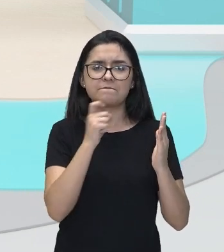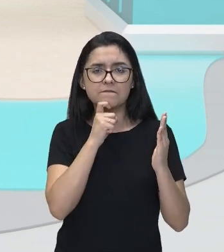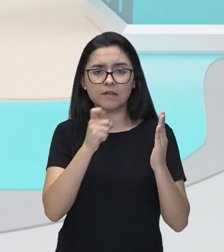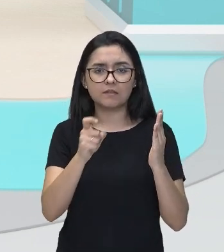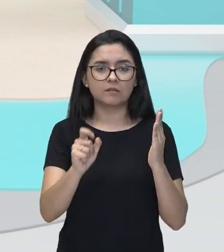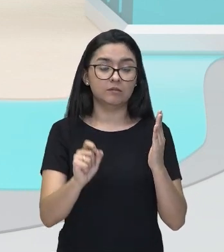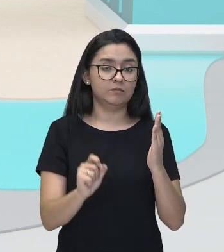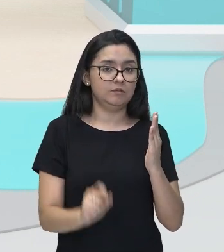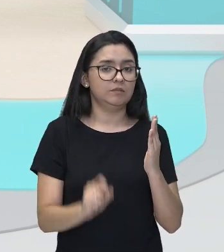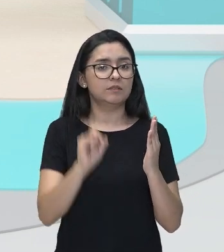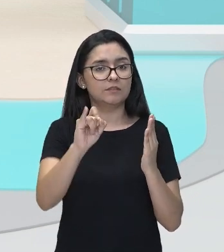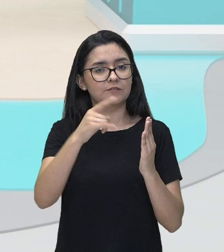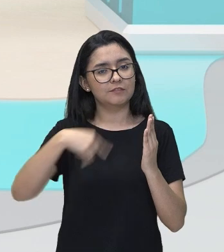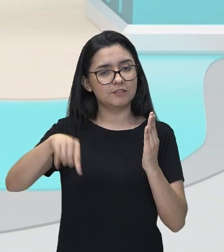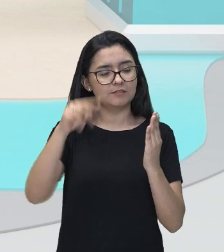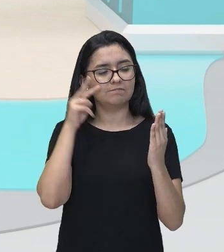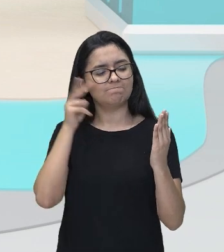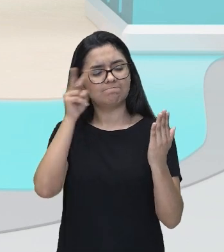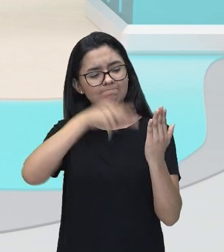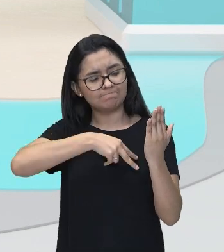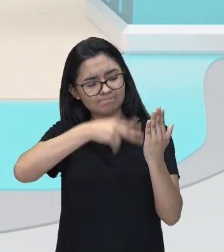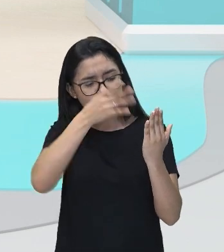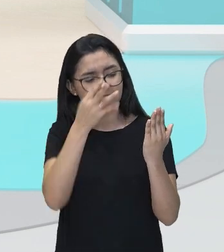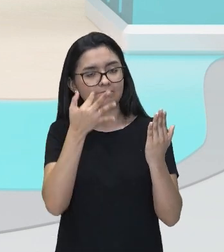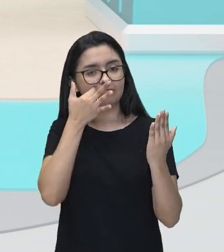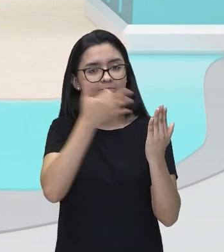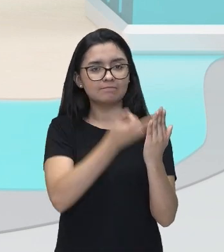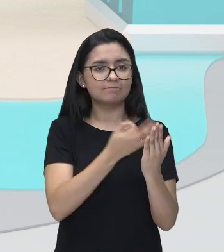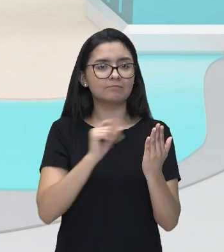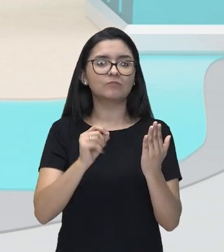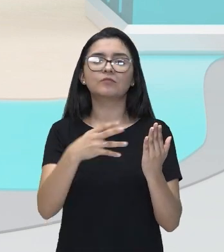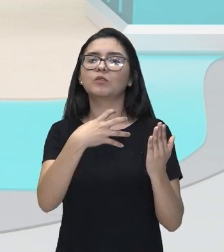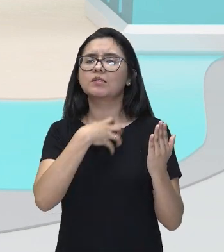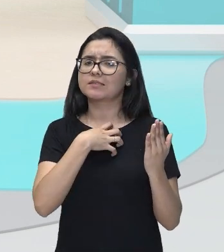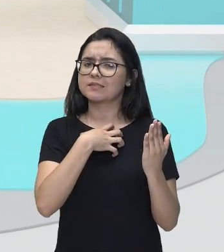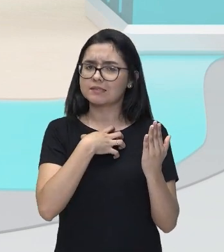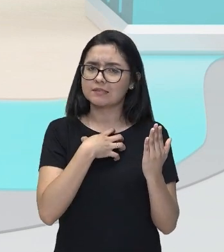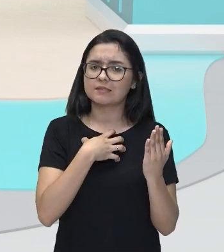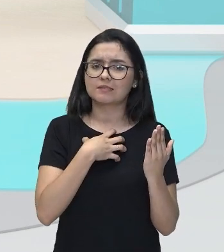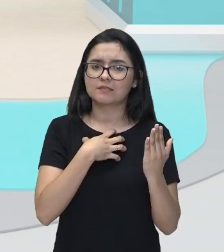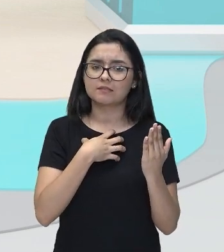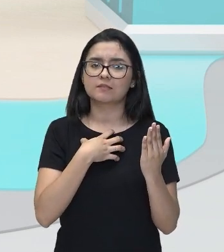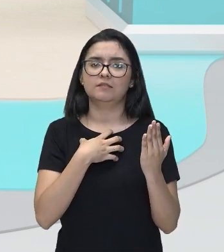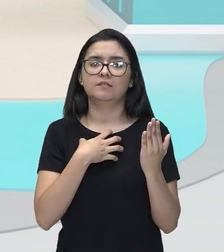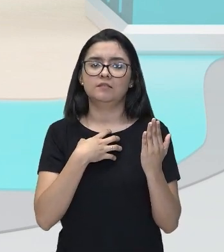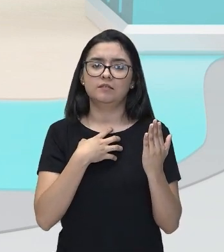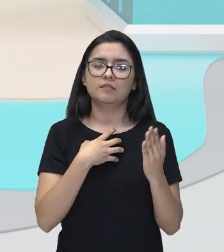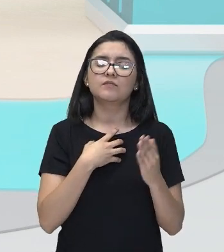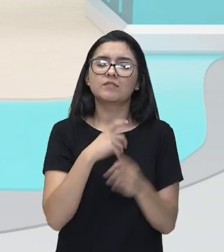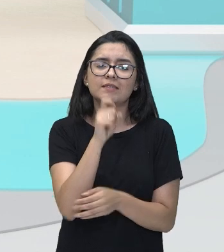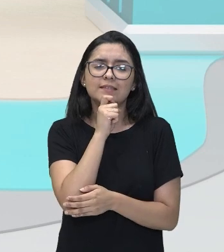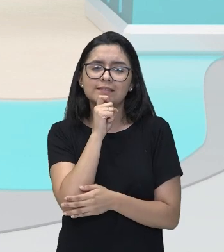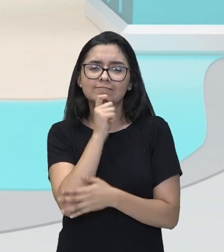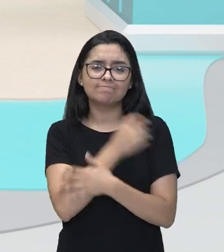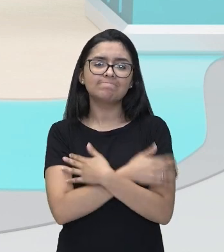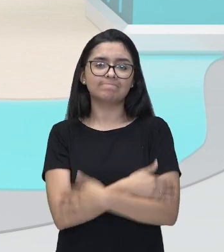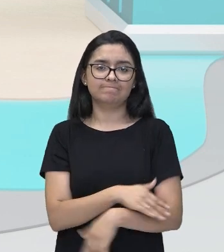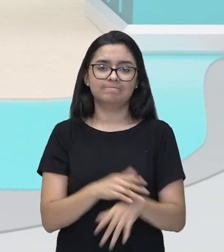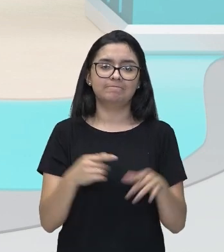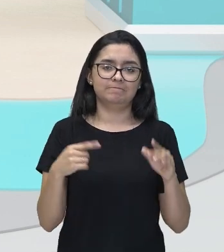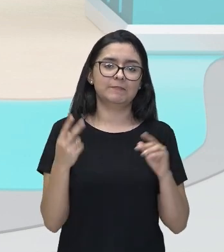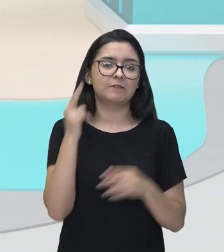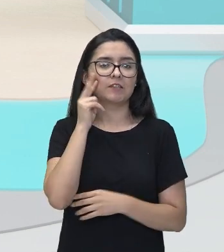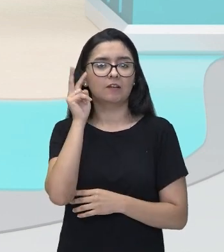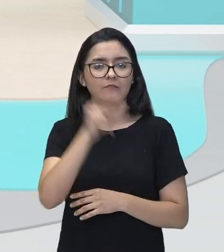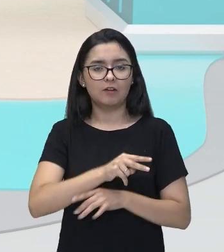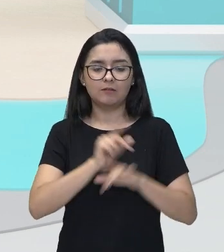você observar com atenção, vai sentir até dar uma sensação de frio naquele quadro.